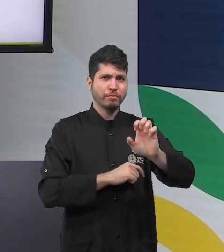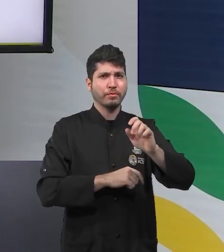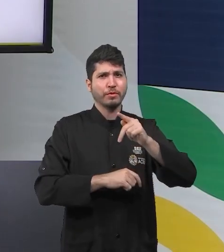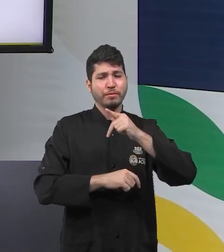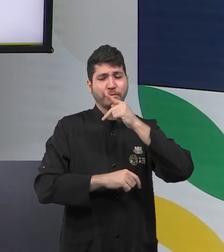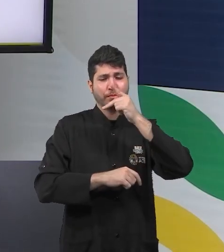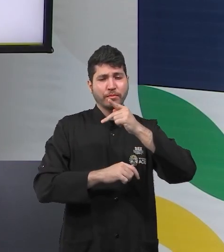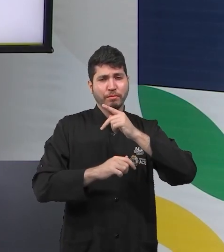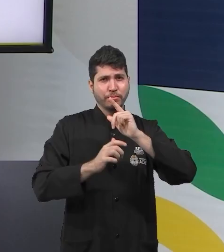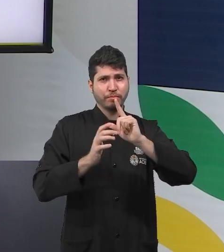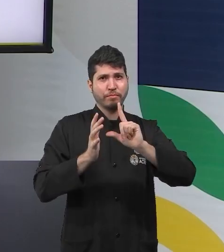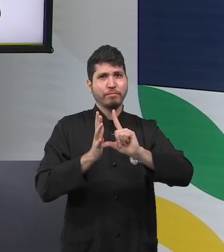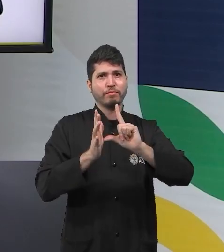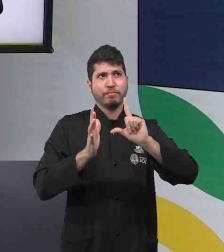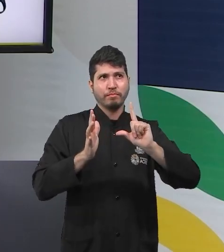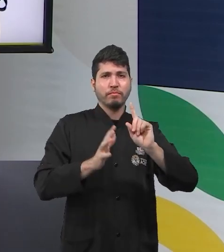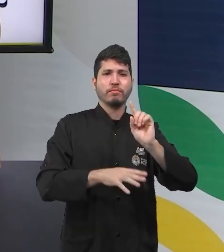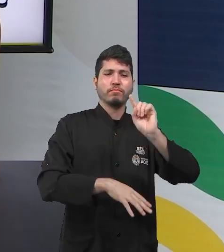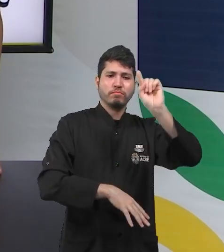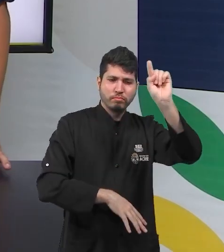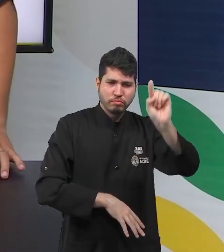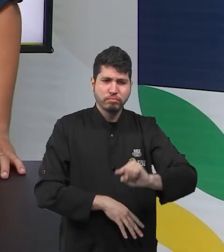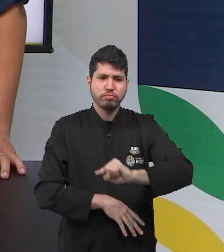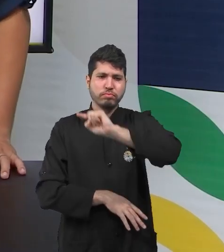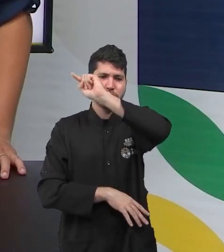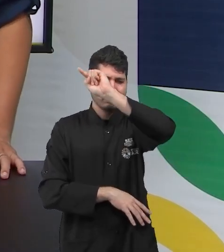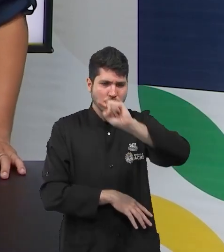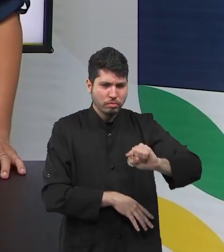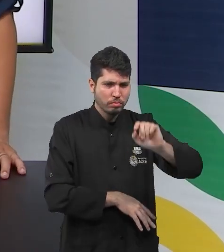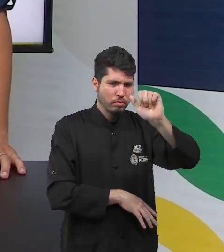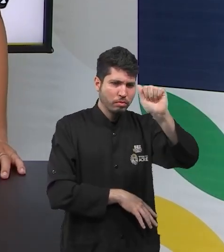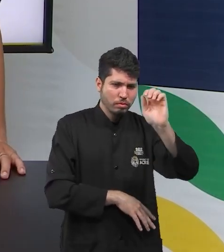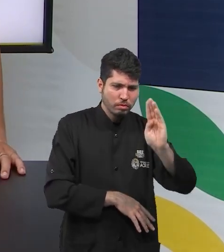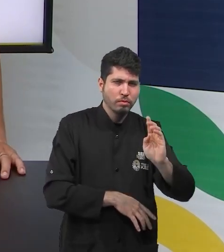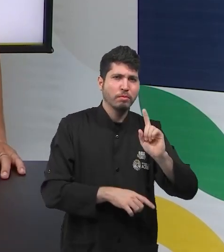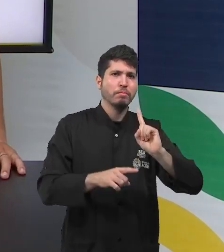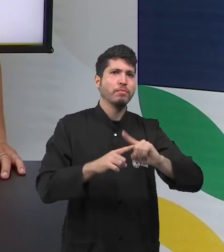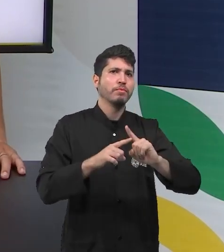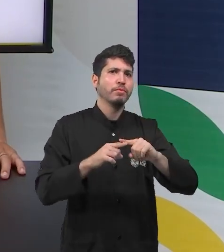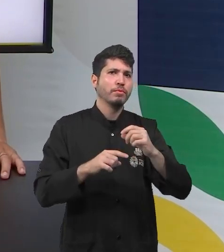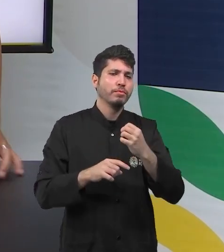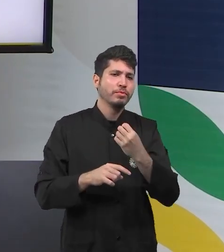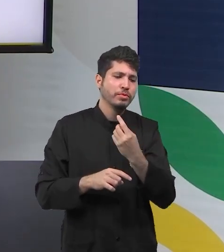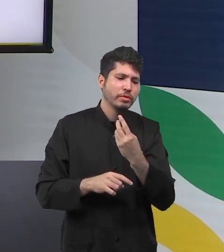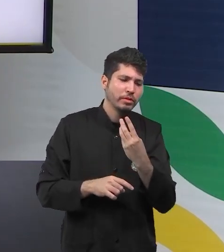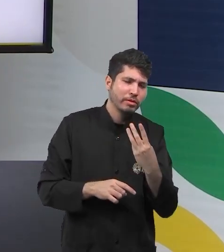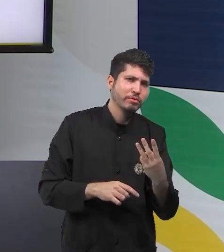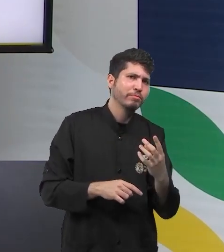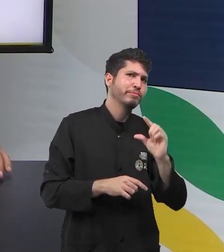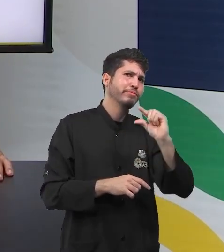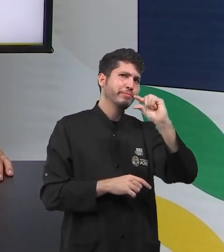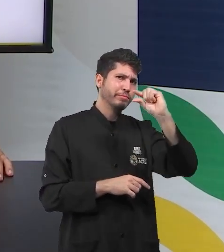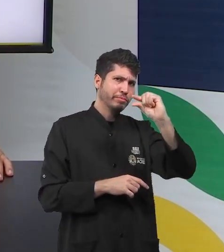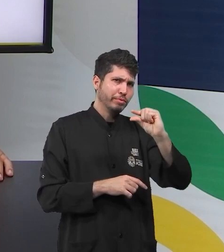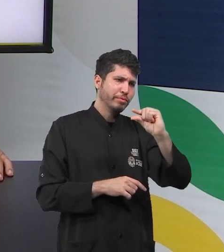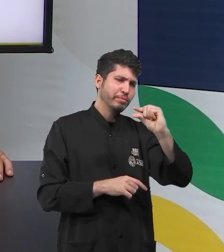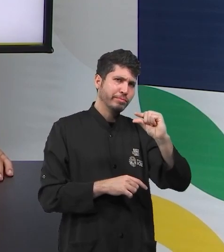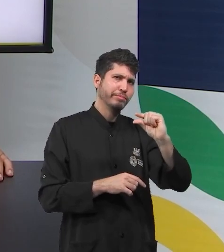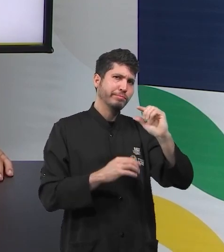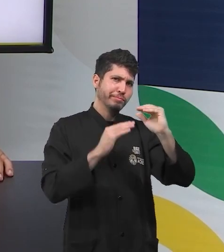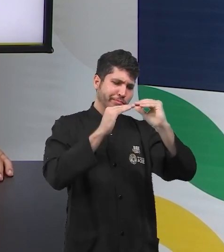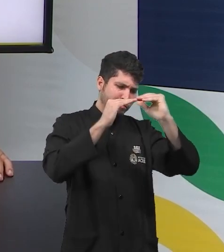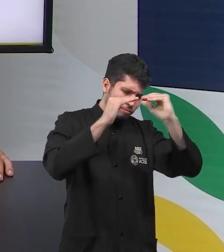vocês, já descartávamos A e B, porque eram valores muito pequenos. E aí temos uma questão